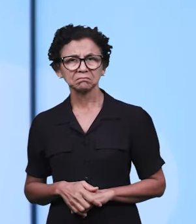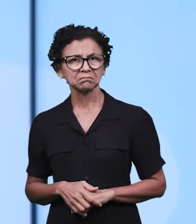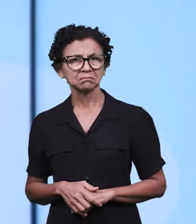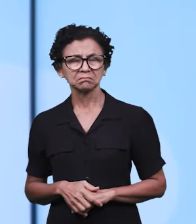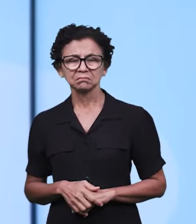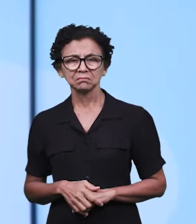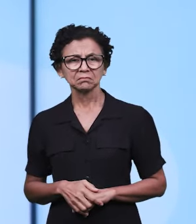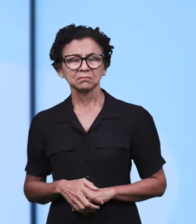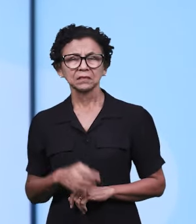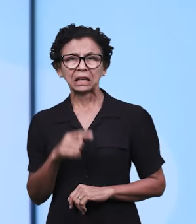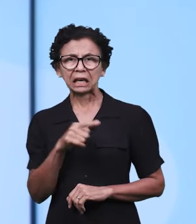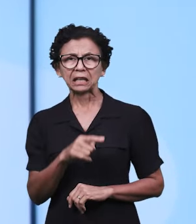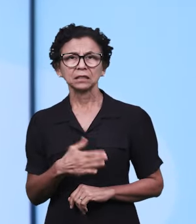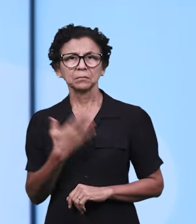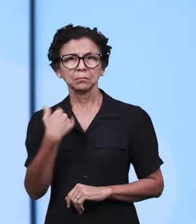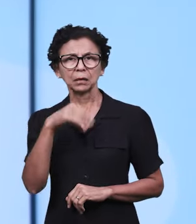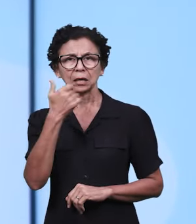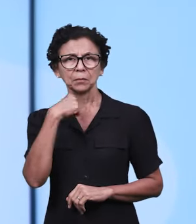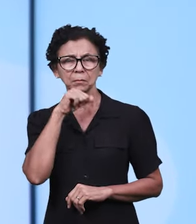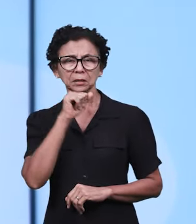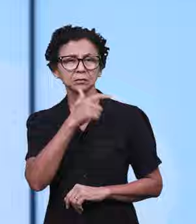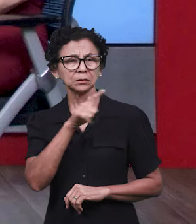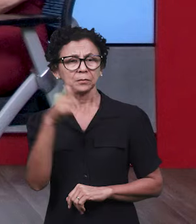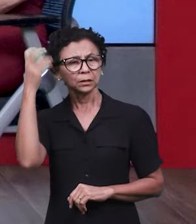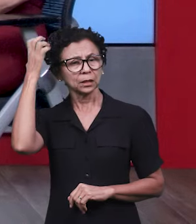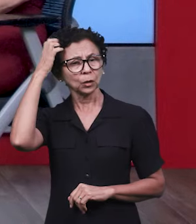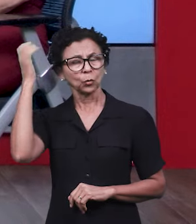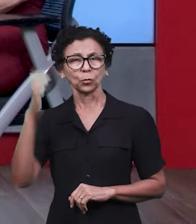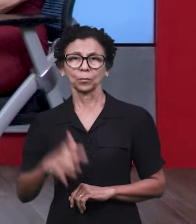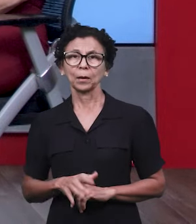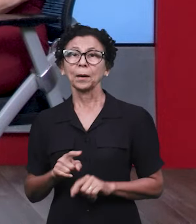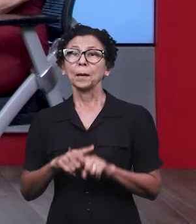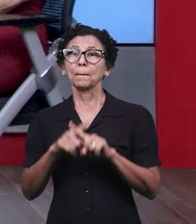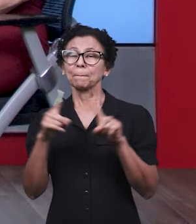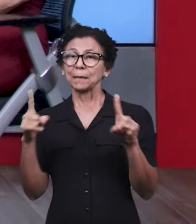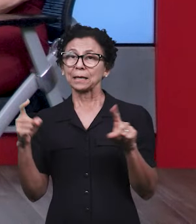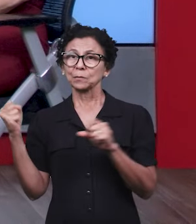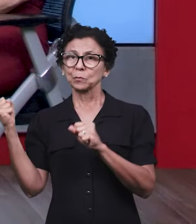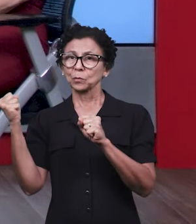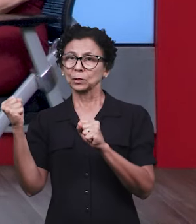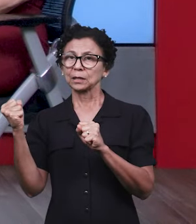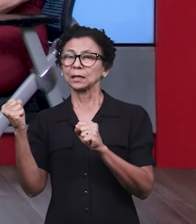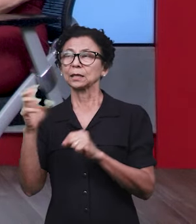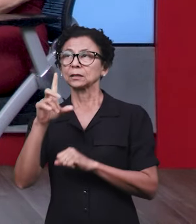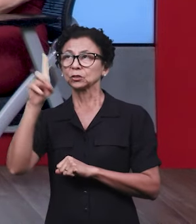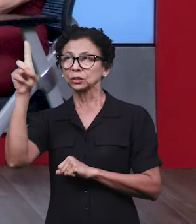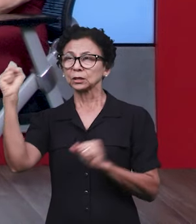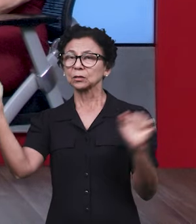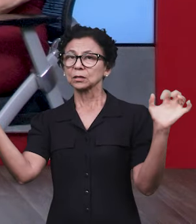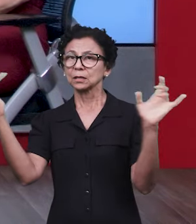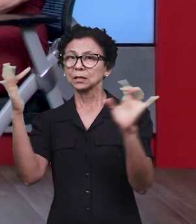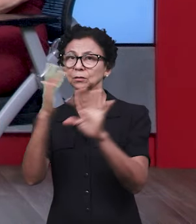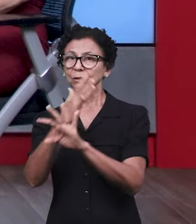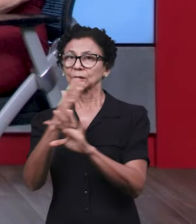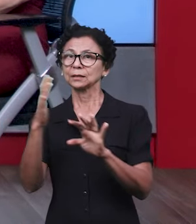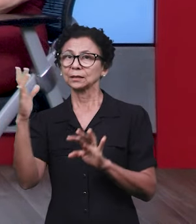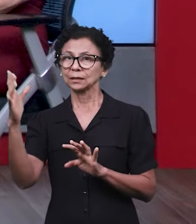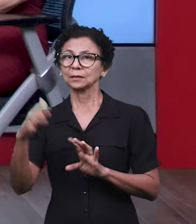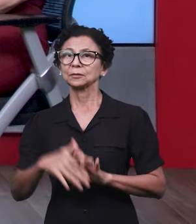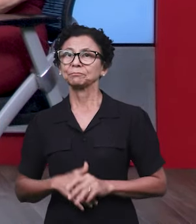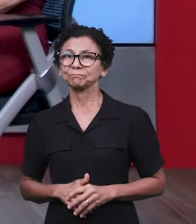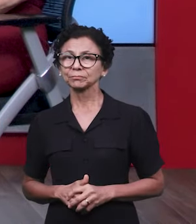para que a glória de Deus fosse manifestada. E quando eu vejo a senhora explicando para o Ismael, você não é um